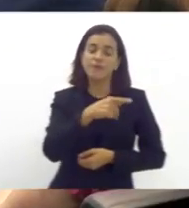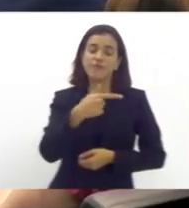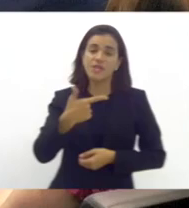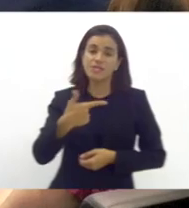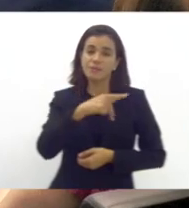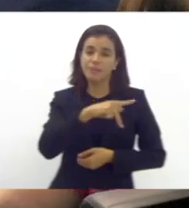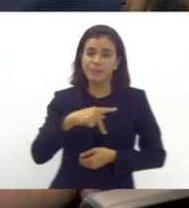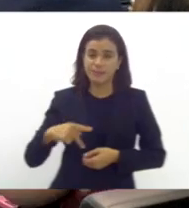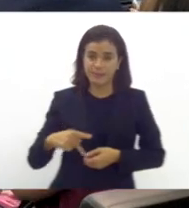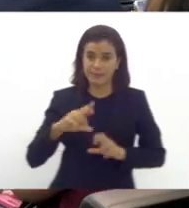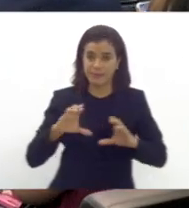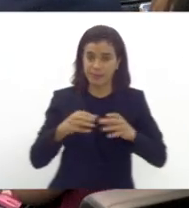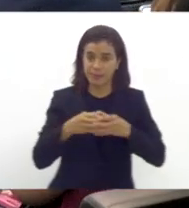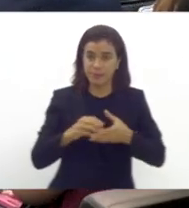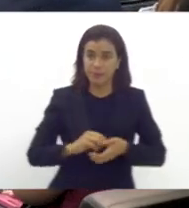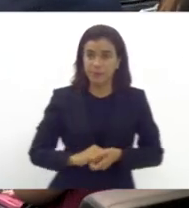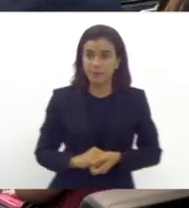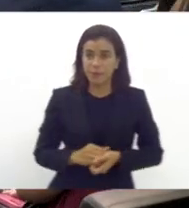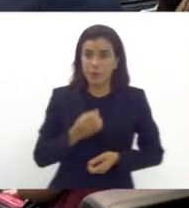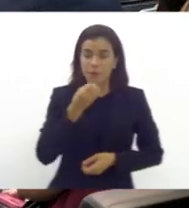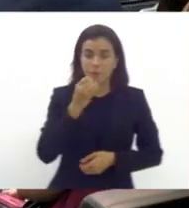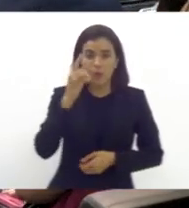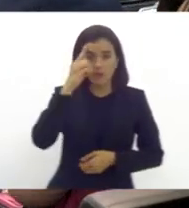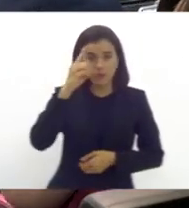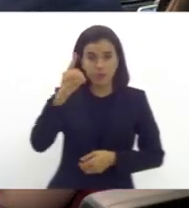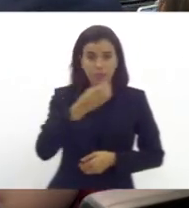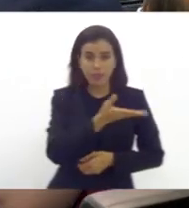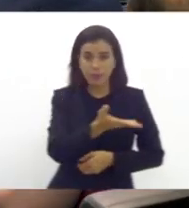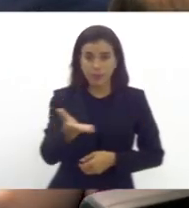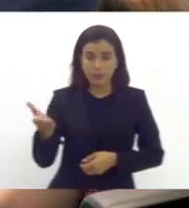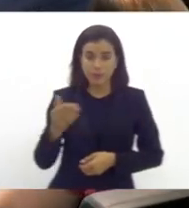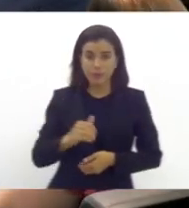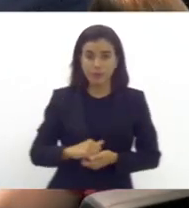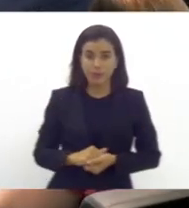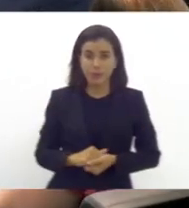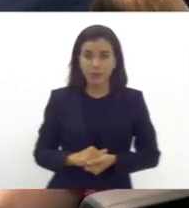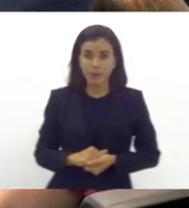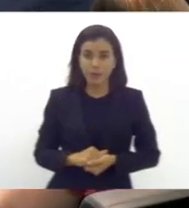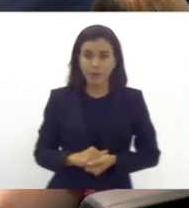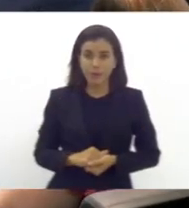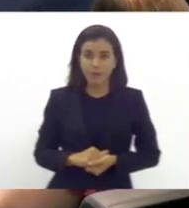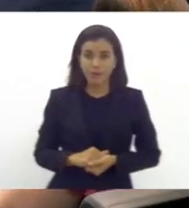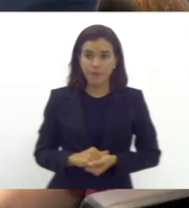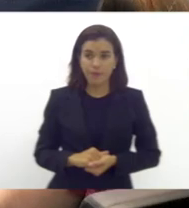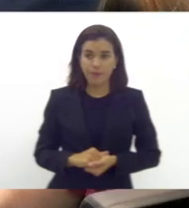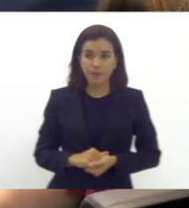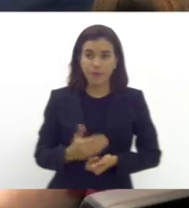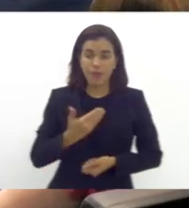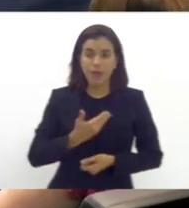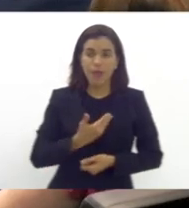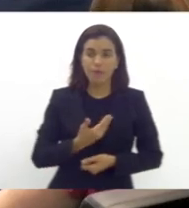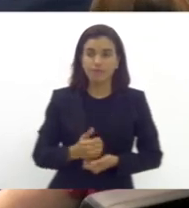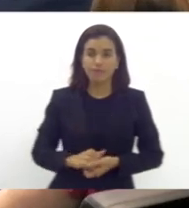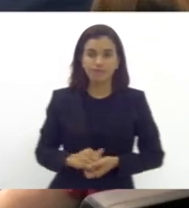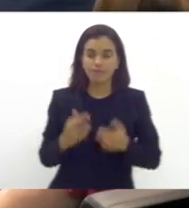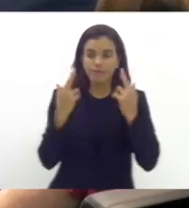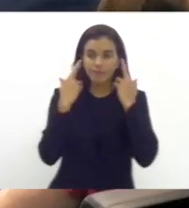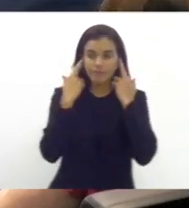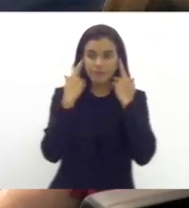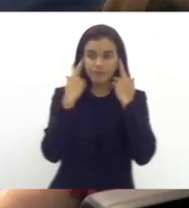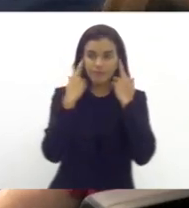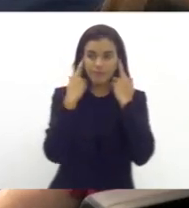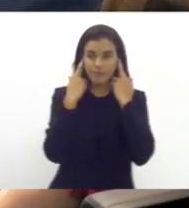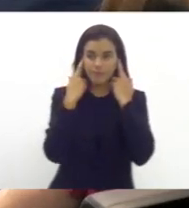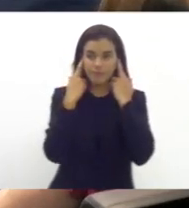todos tirar o microfone para que possam me localizar estou ao lado do meu amigo ao centro da mesa Fred